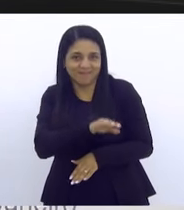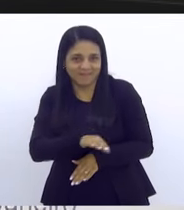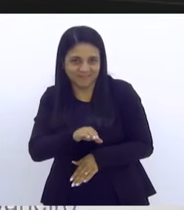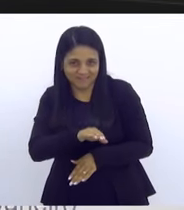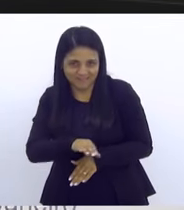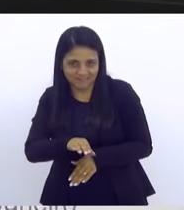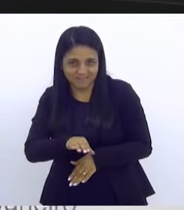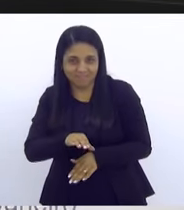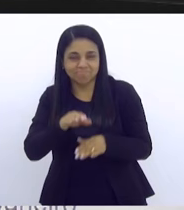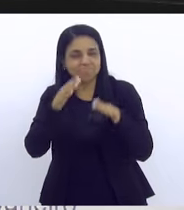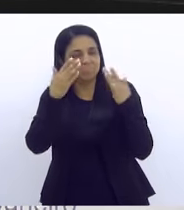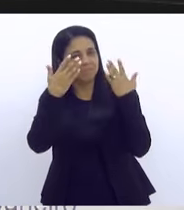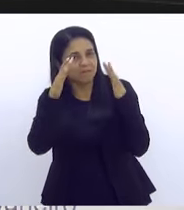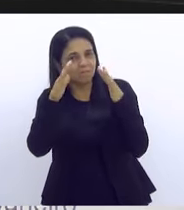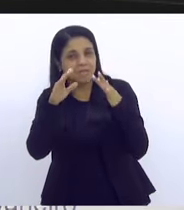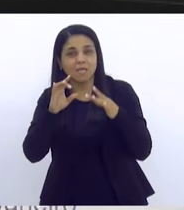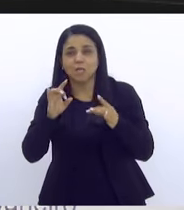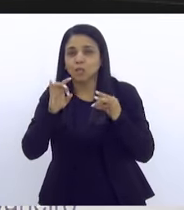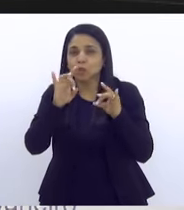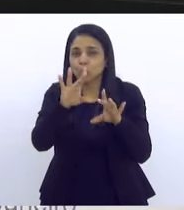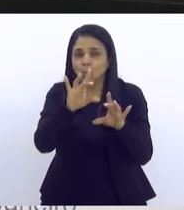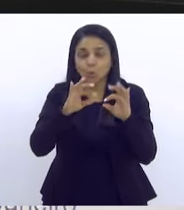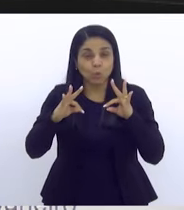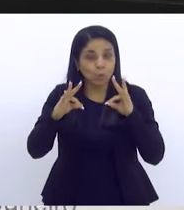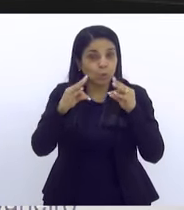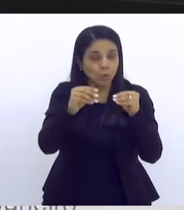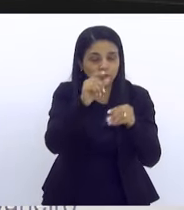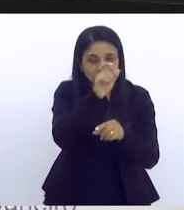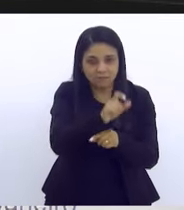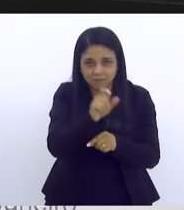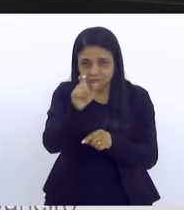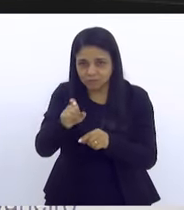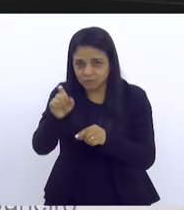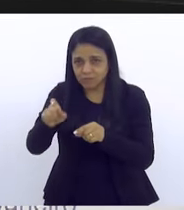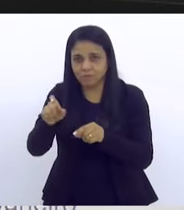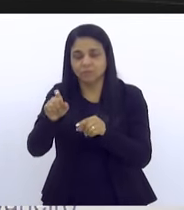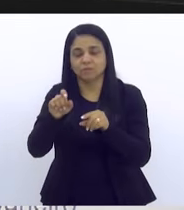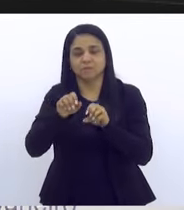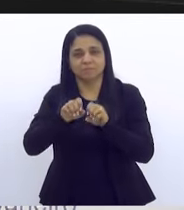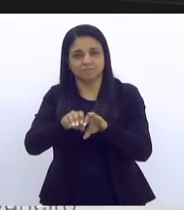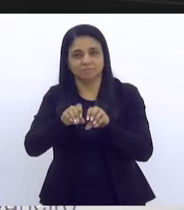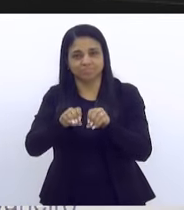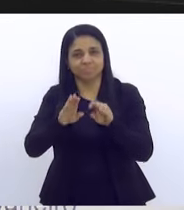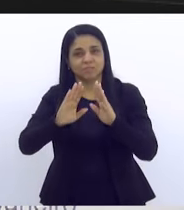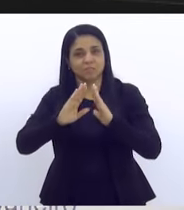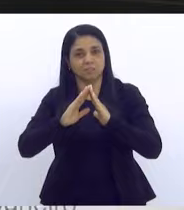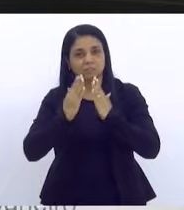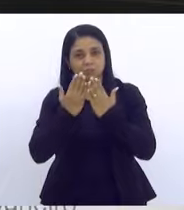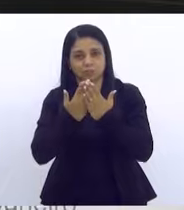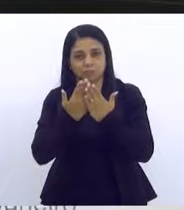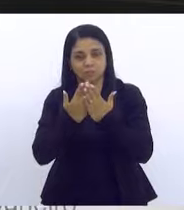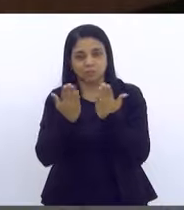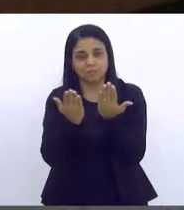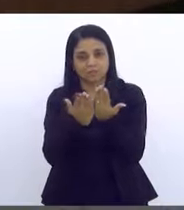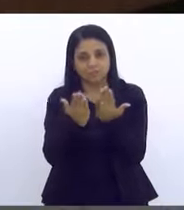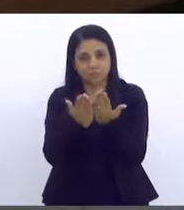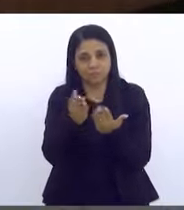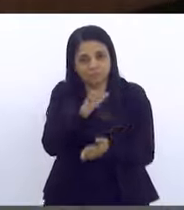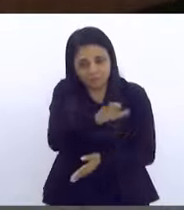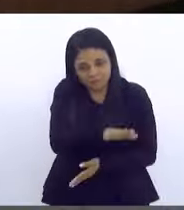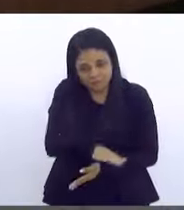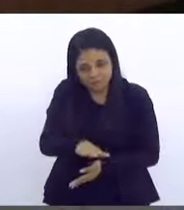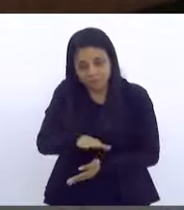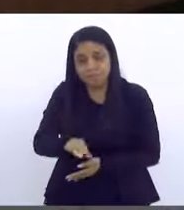para todas as educadoras e educadores das escolas bíblicas infantis. Parabéns a vocês.